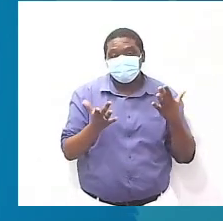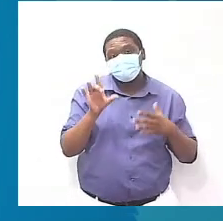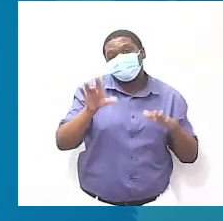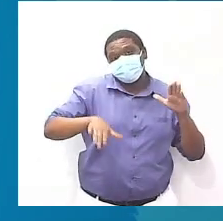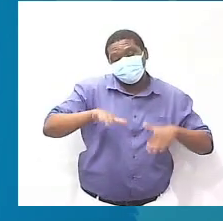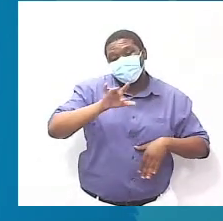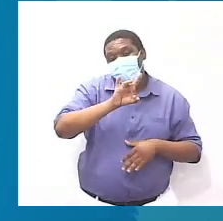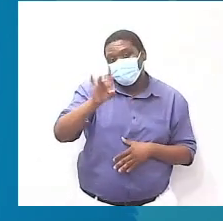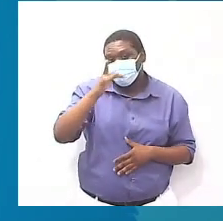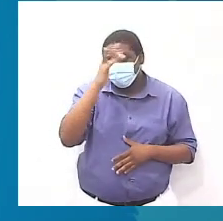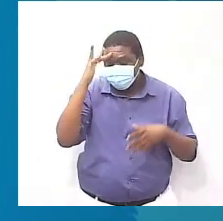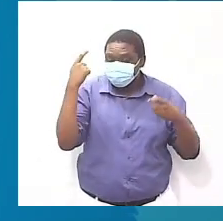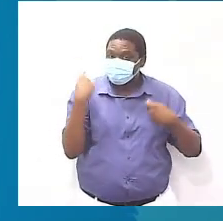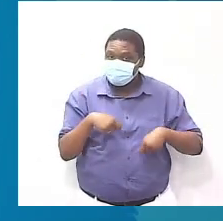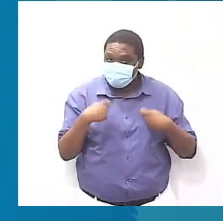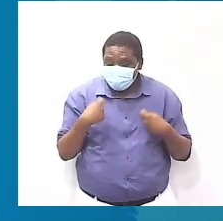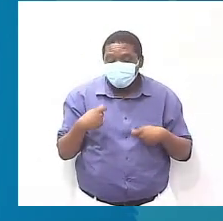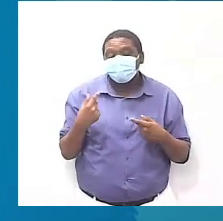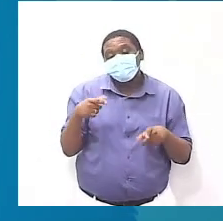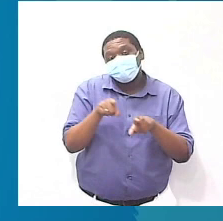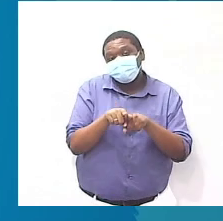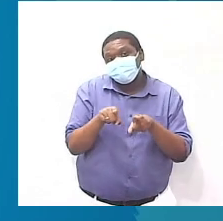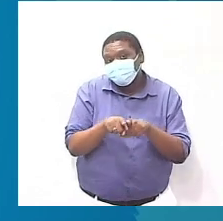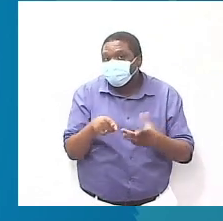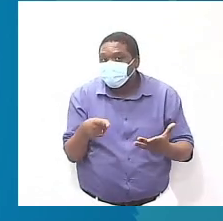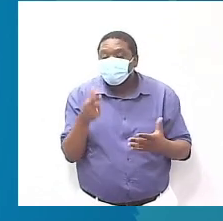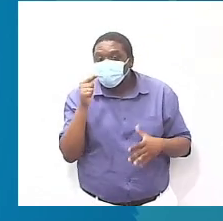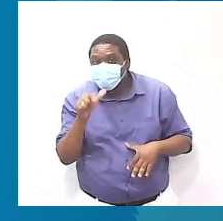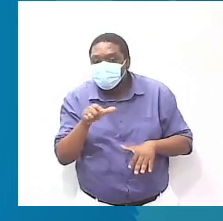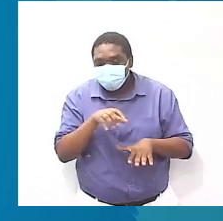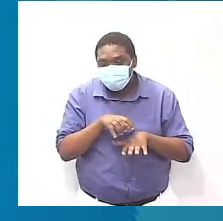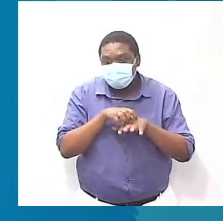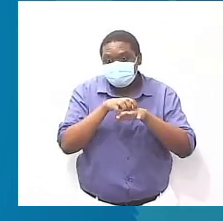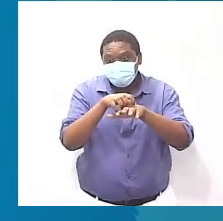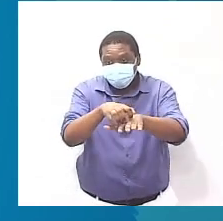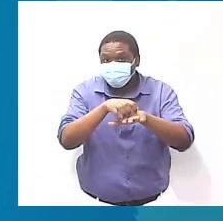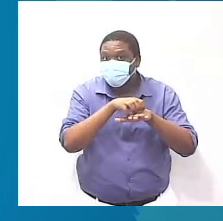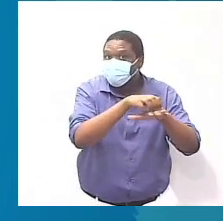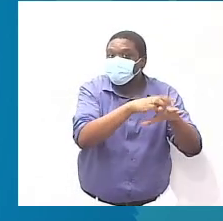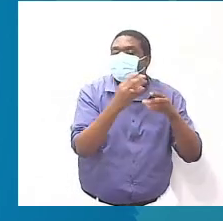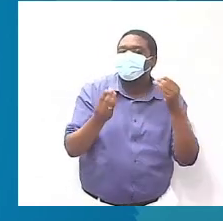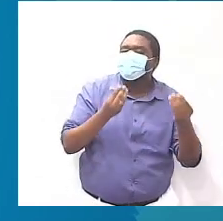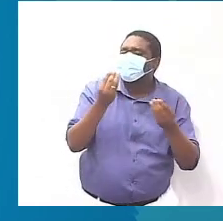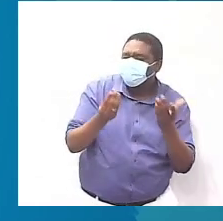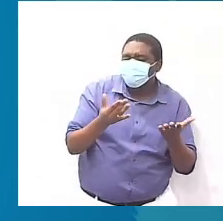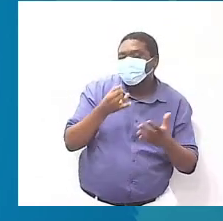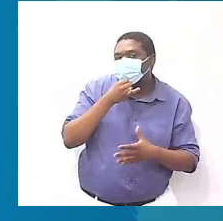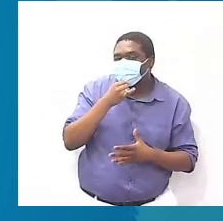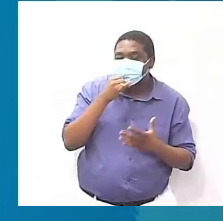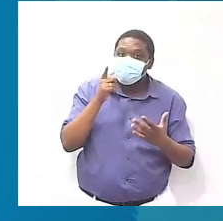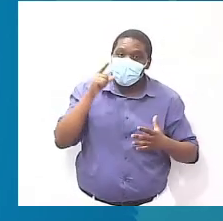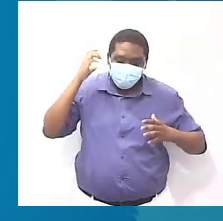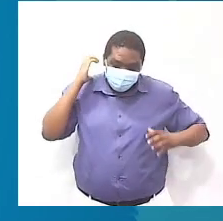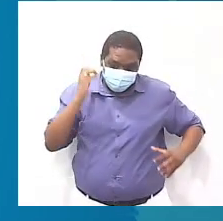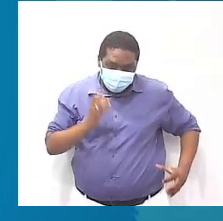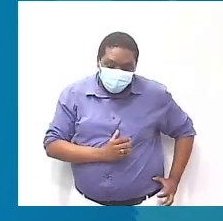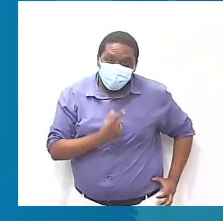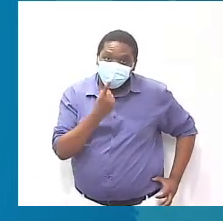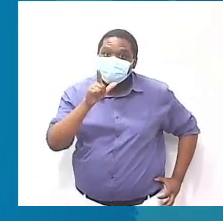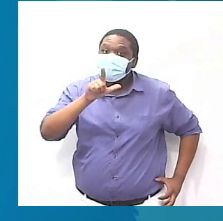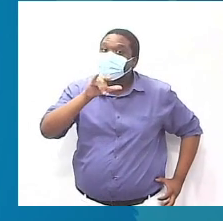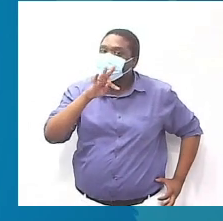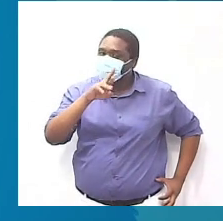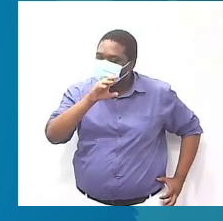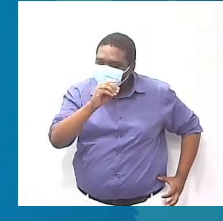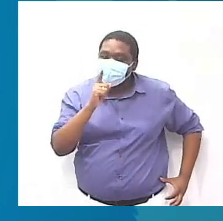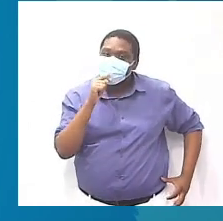cada um e com também a necessidade de transporte, porque normalmente 1 litro de água pesa, tem